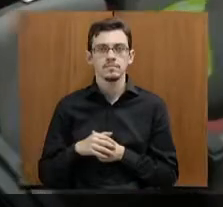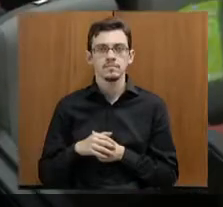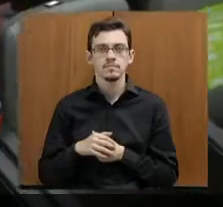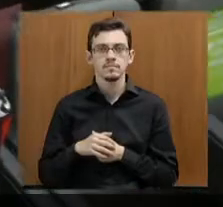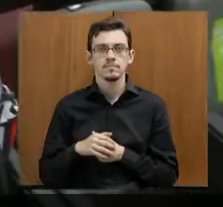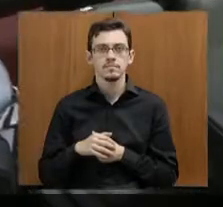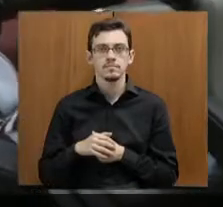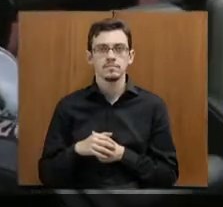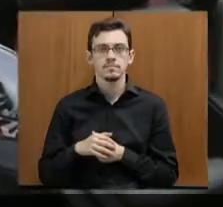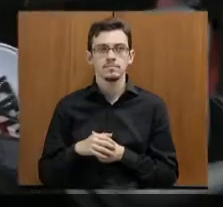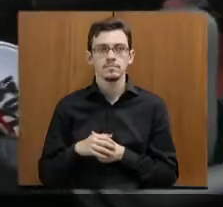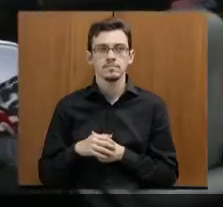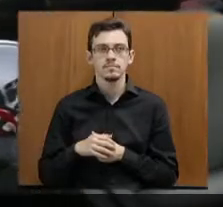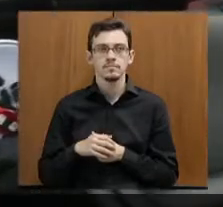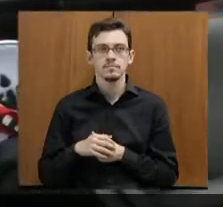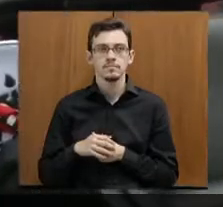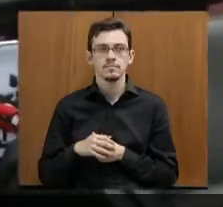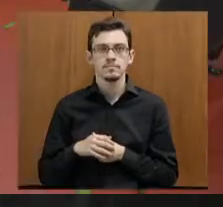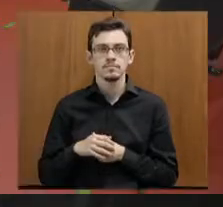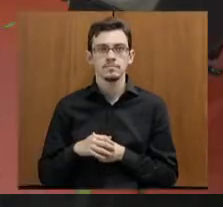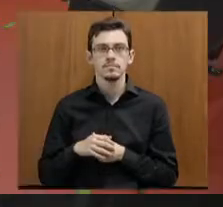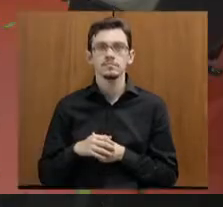E aí